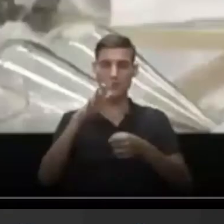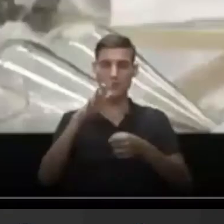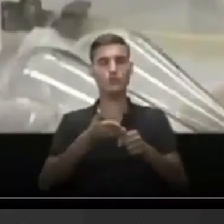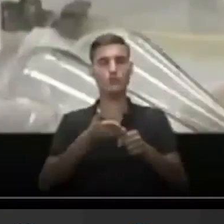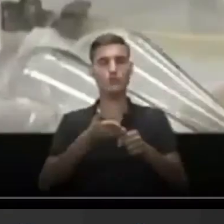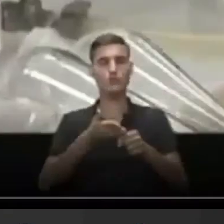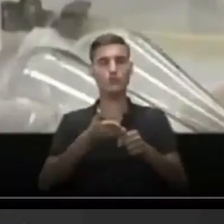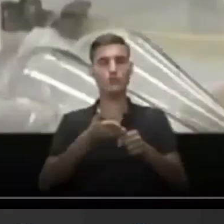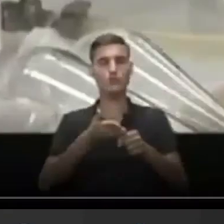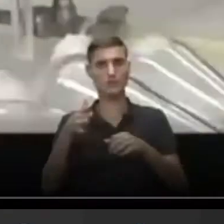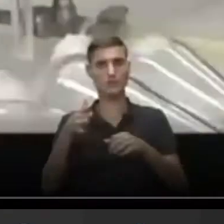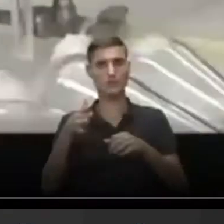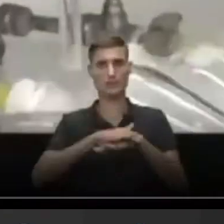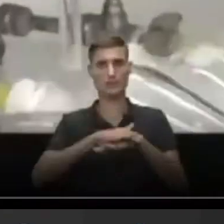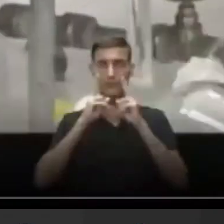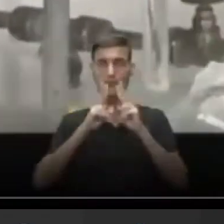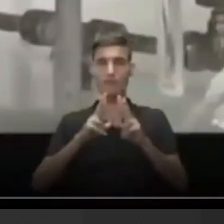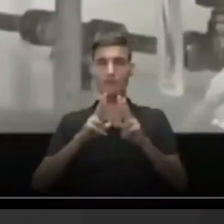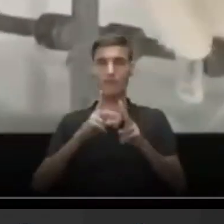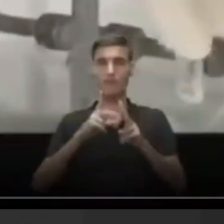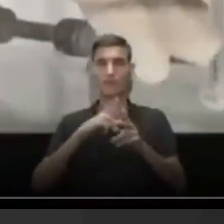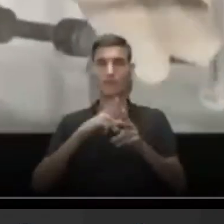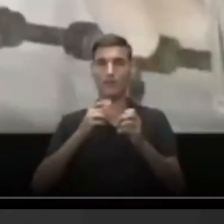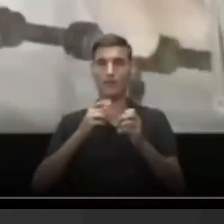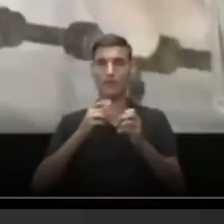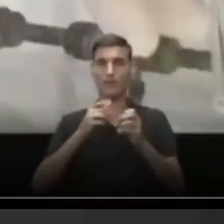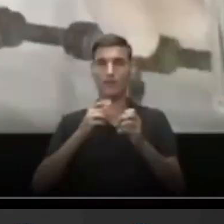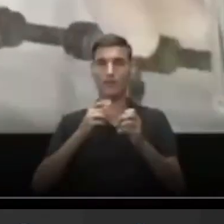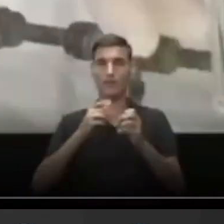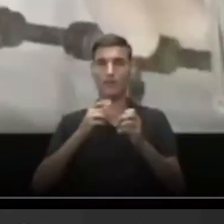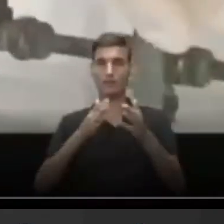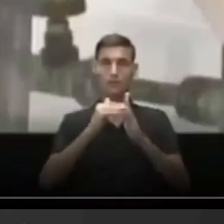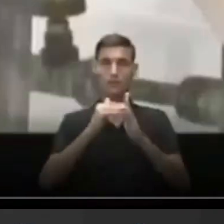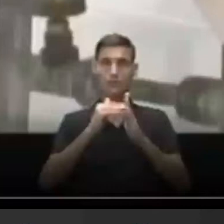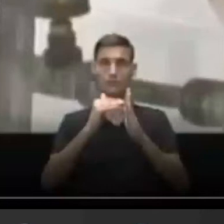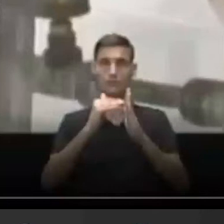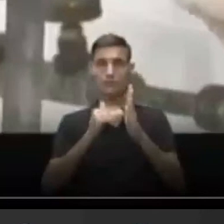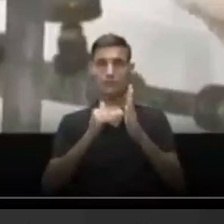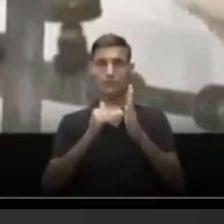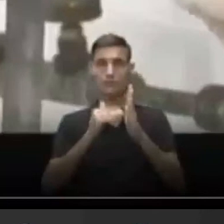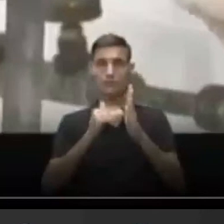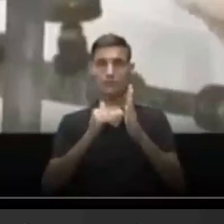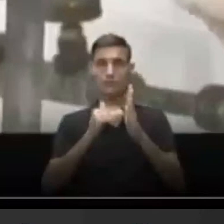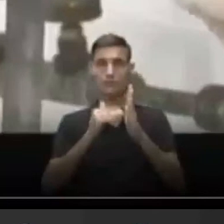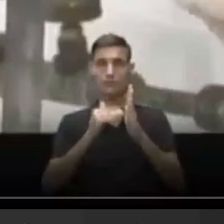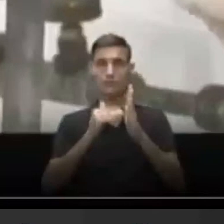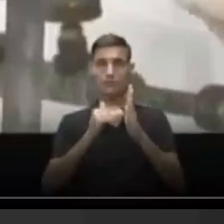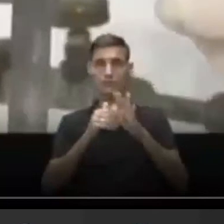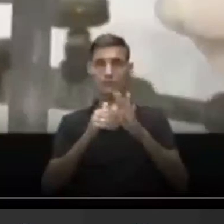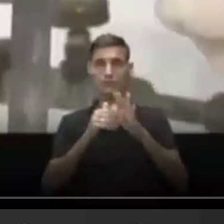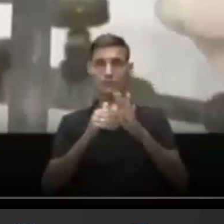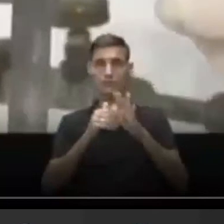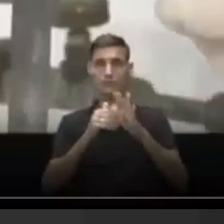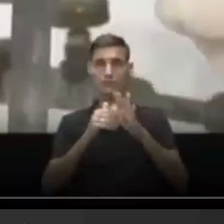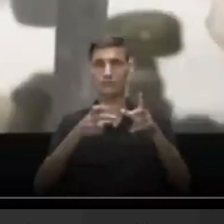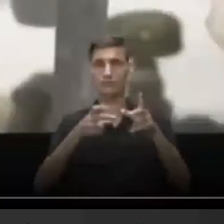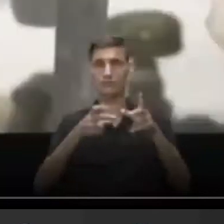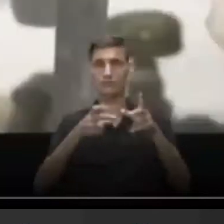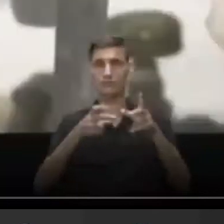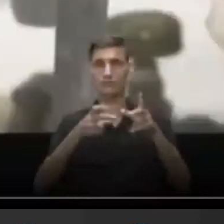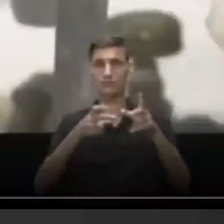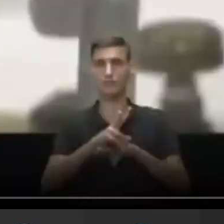Ó, vai acontecer a mesma coisa. Ó, tem duas substâncias separadas. Tem a parte de cima, a parte orgânica, e a